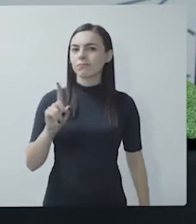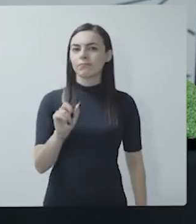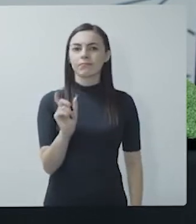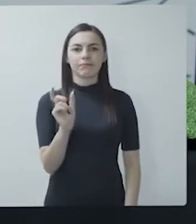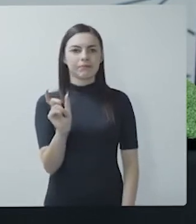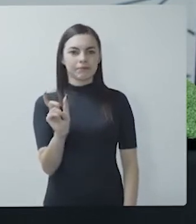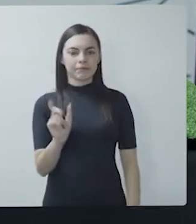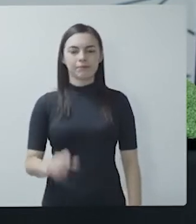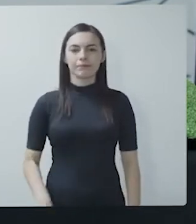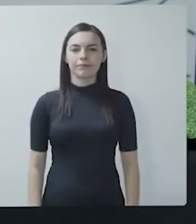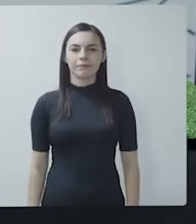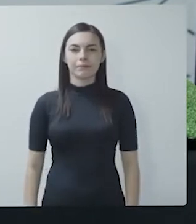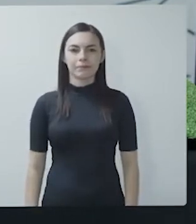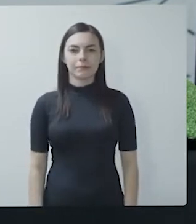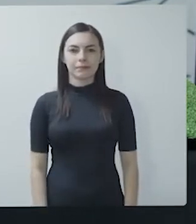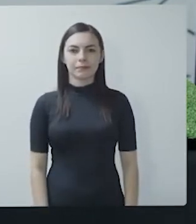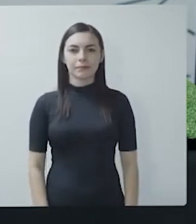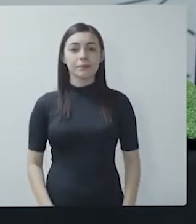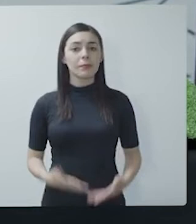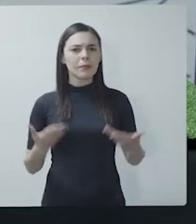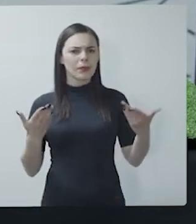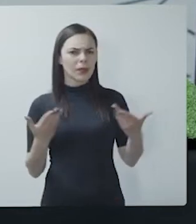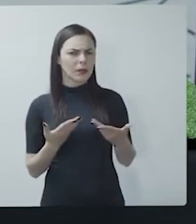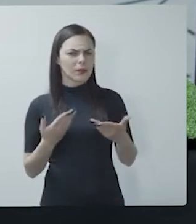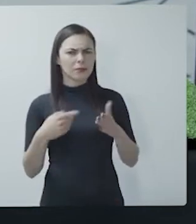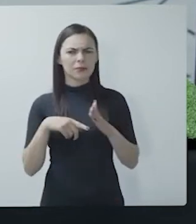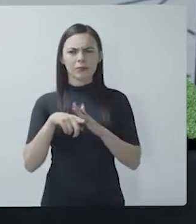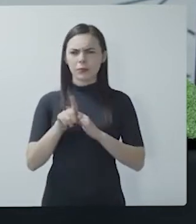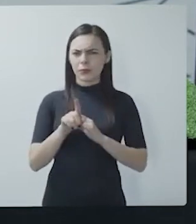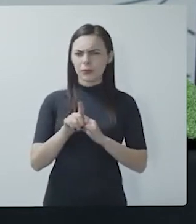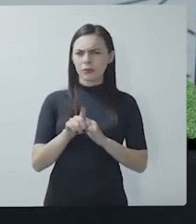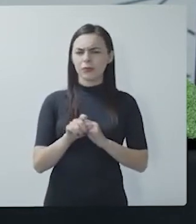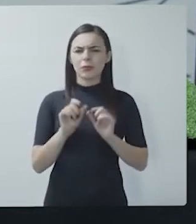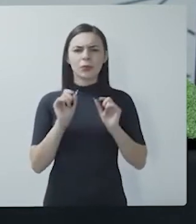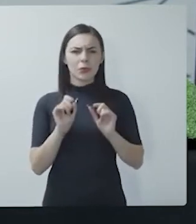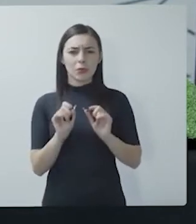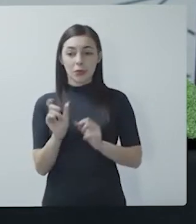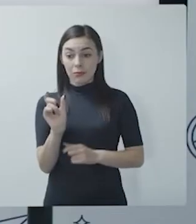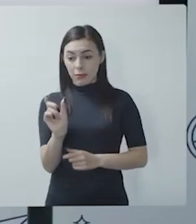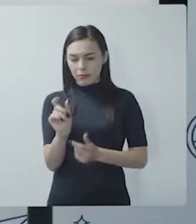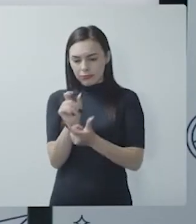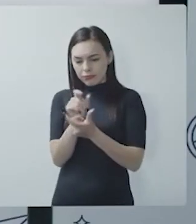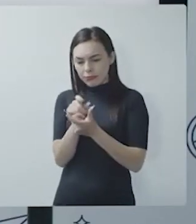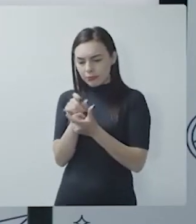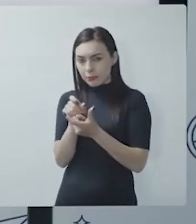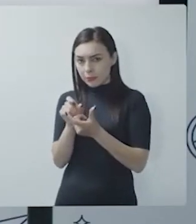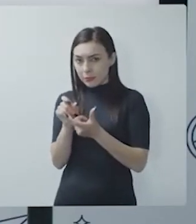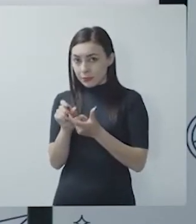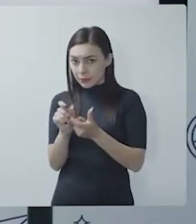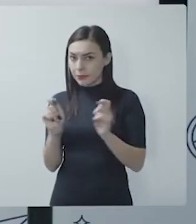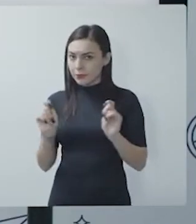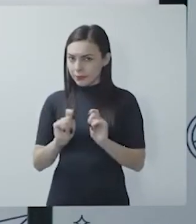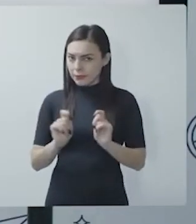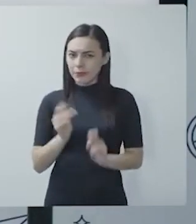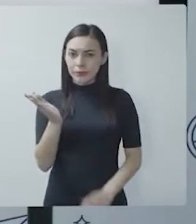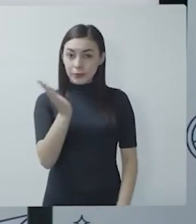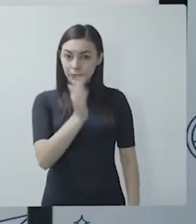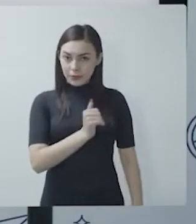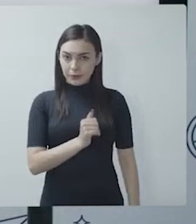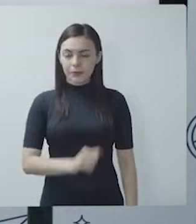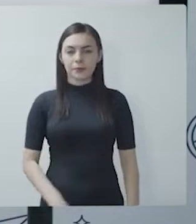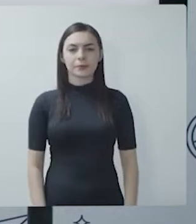natação. Agora nós podemos separar a palavra natação em sílabas. Vamos separar? Então vamos